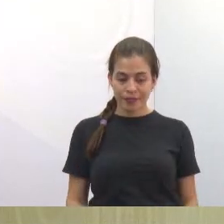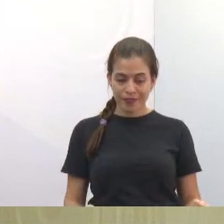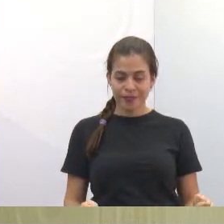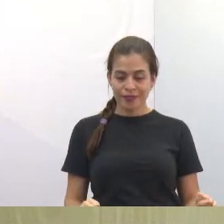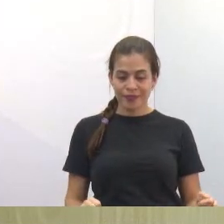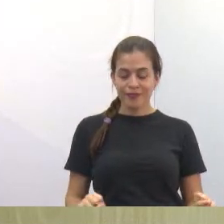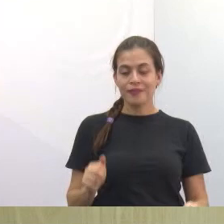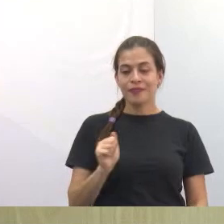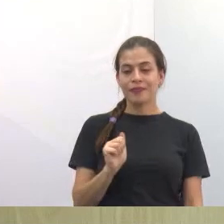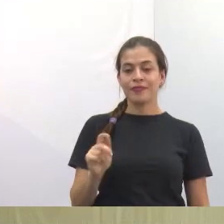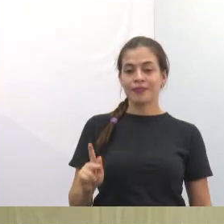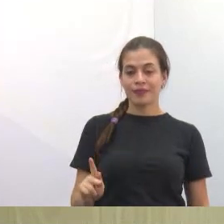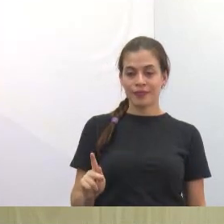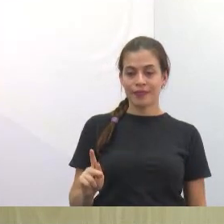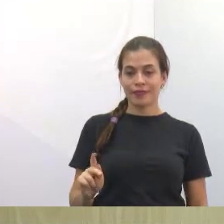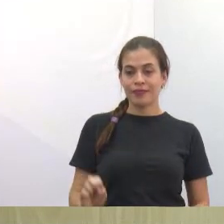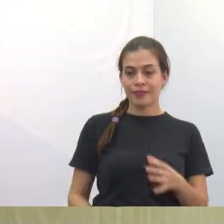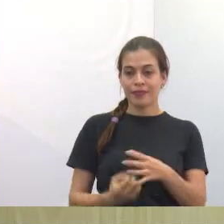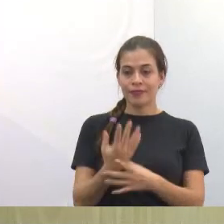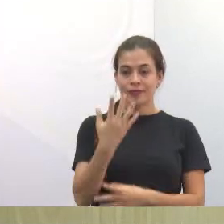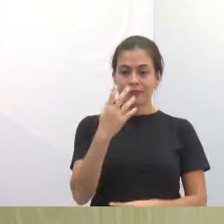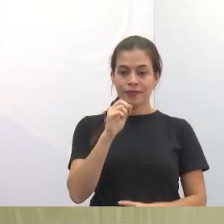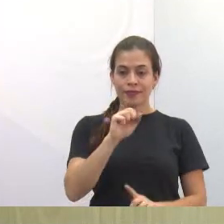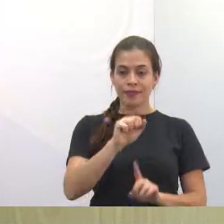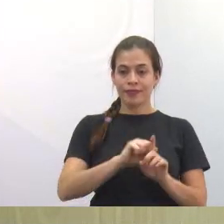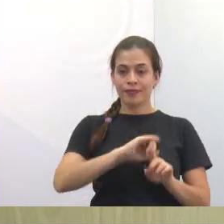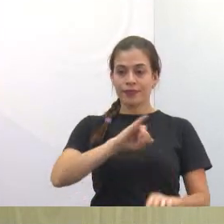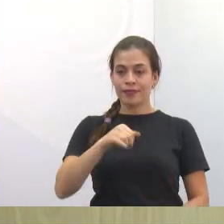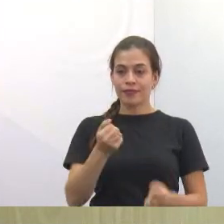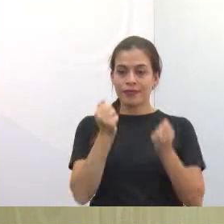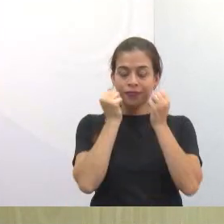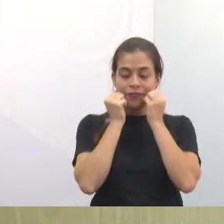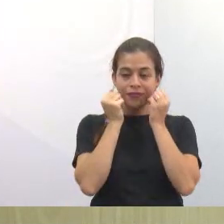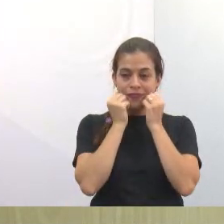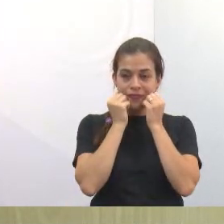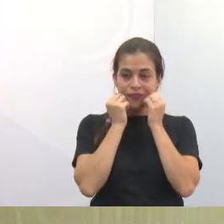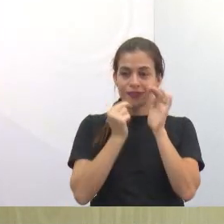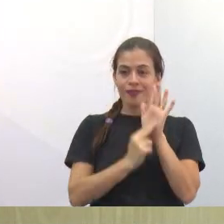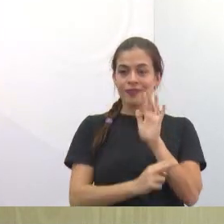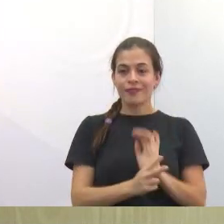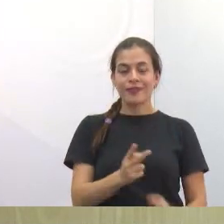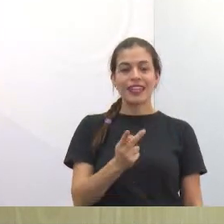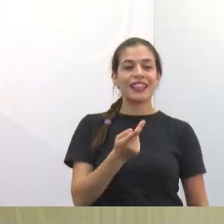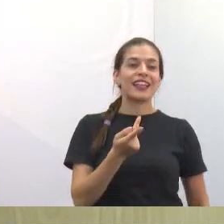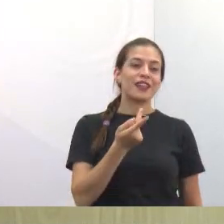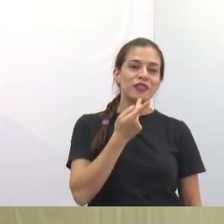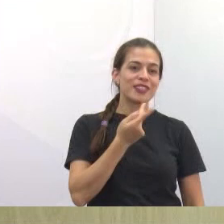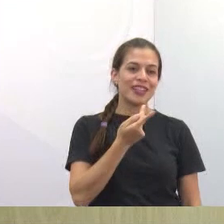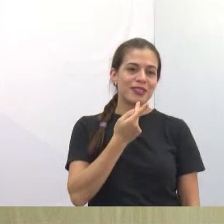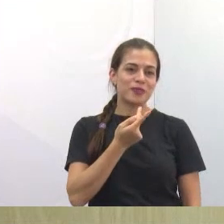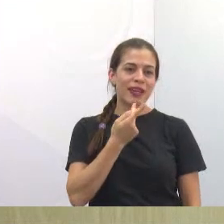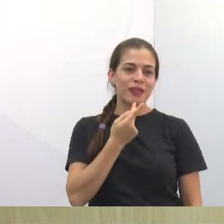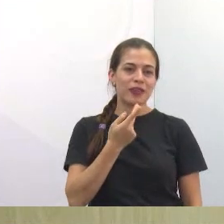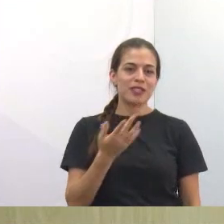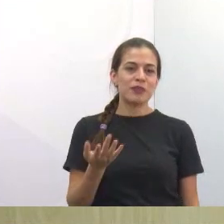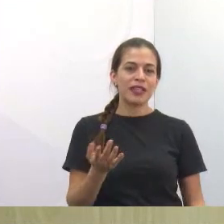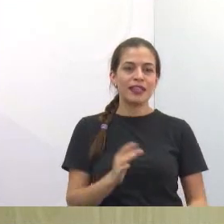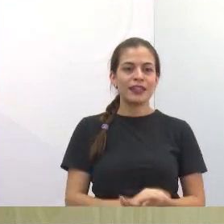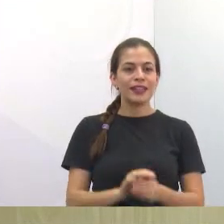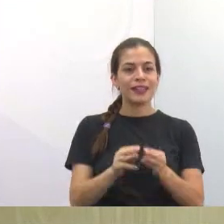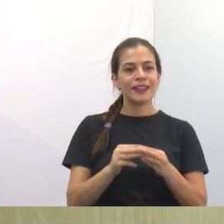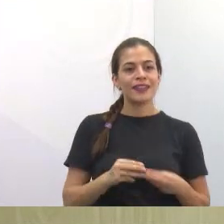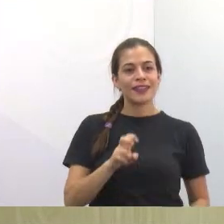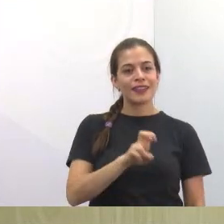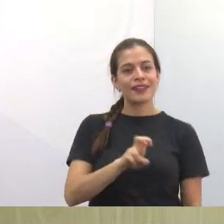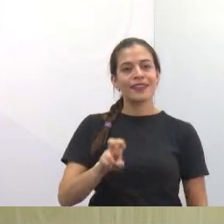por ocasião de suas aposentadorias, ocorrida no mês de julho de 2024. Autoria, Hernani Barreto. Moção 556,